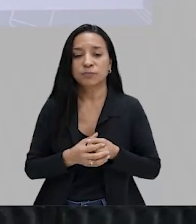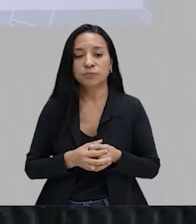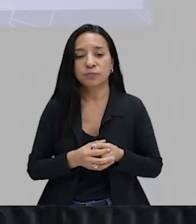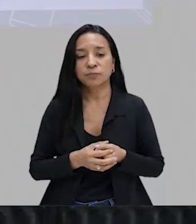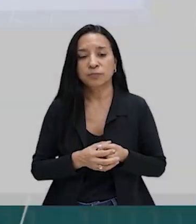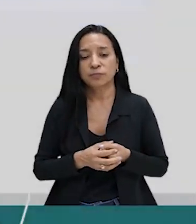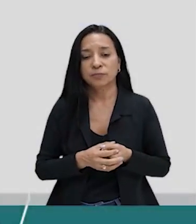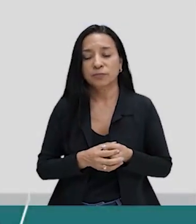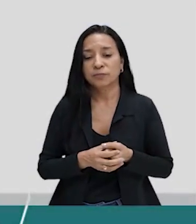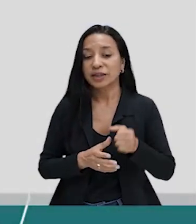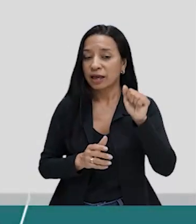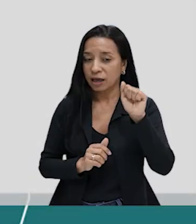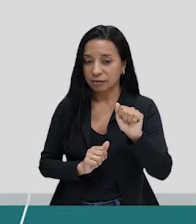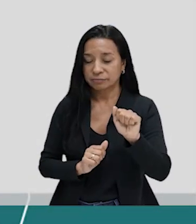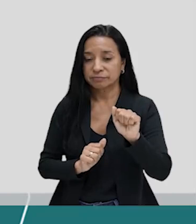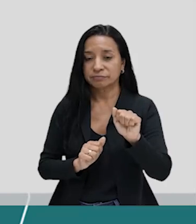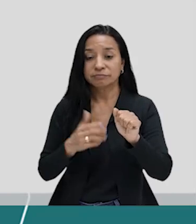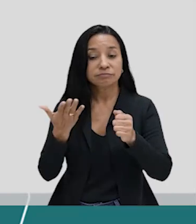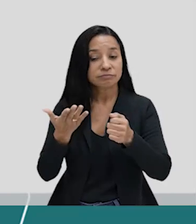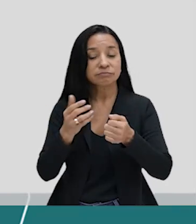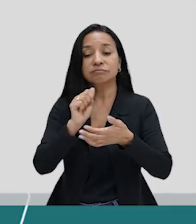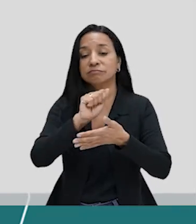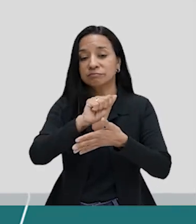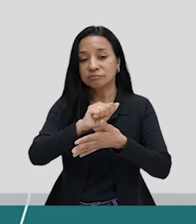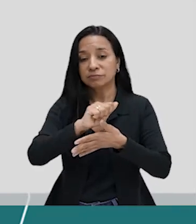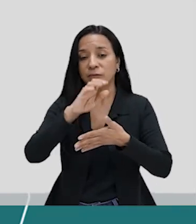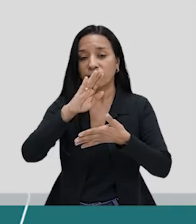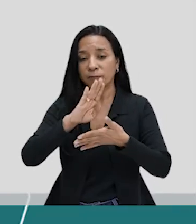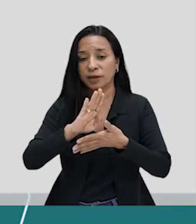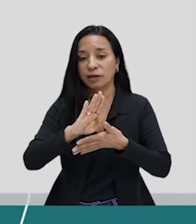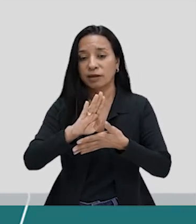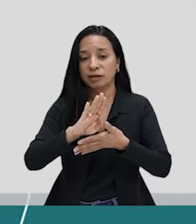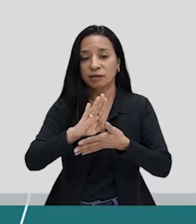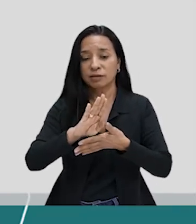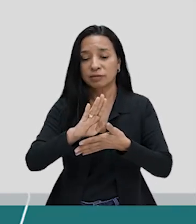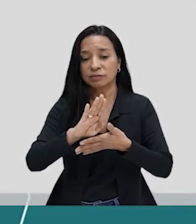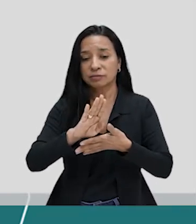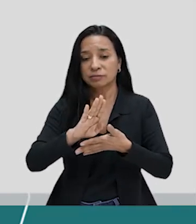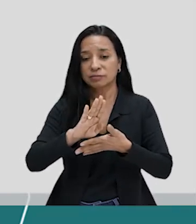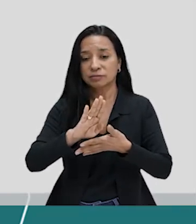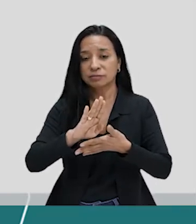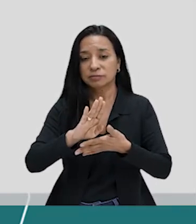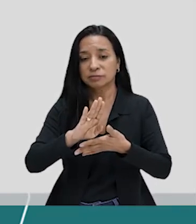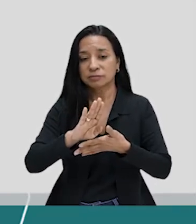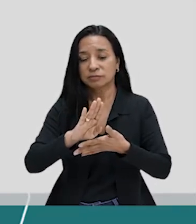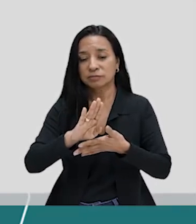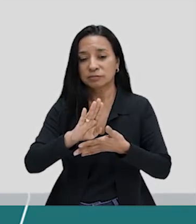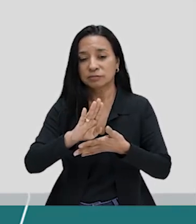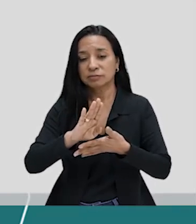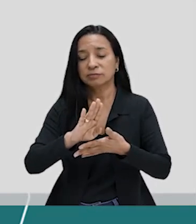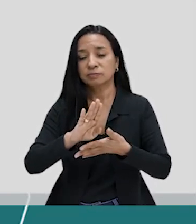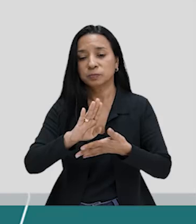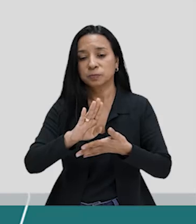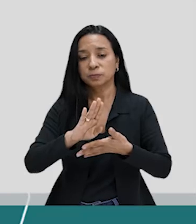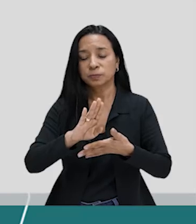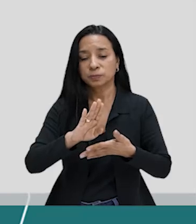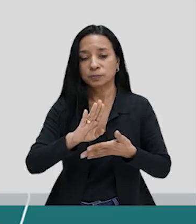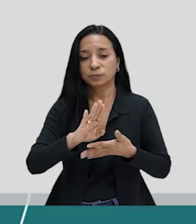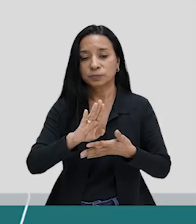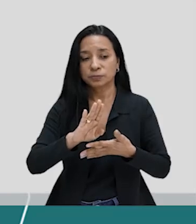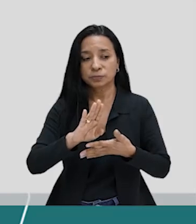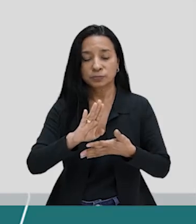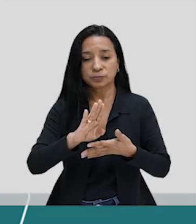Então, ele quer saber, letra A, biforme, pátrio, derivado, primitivo e composto. Letra B, primitivo,